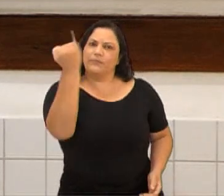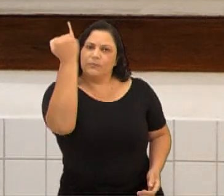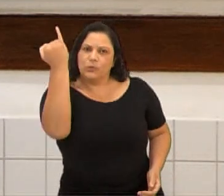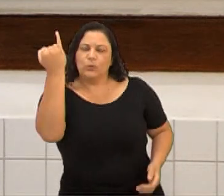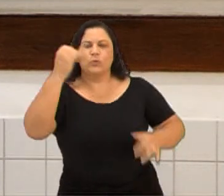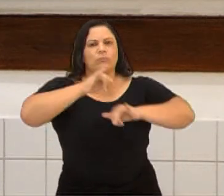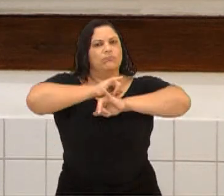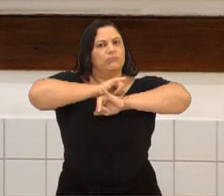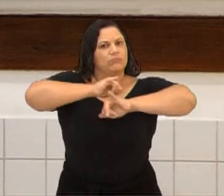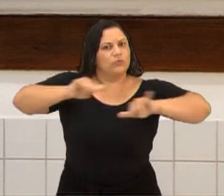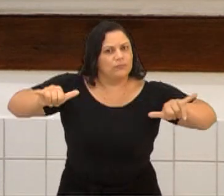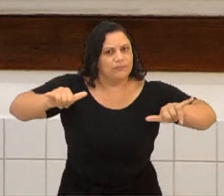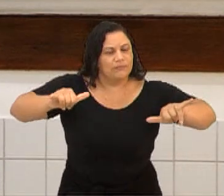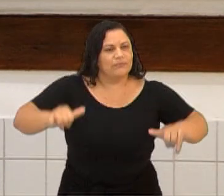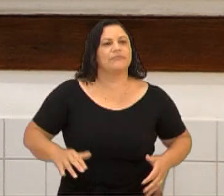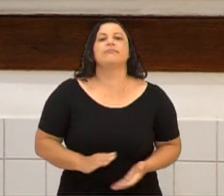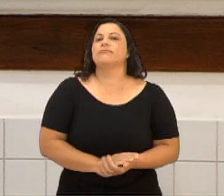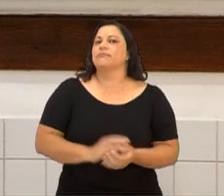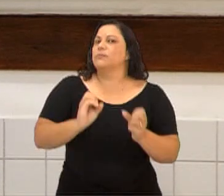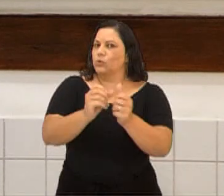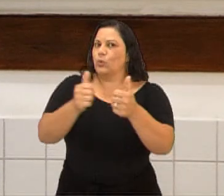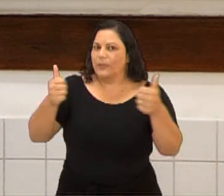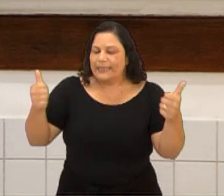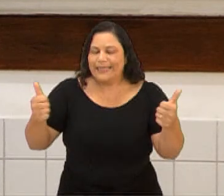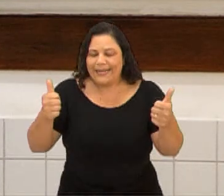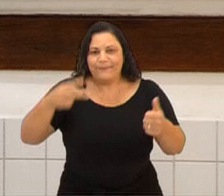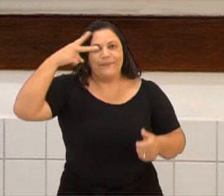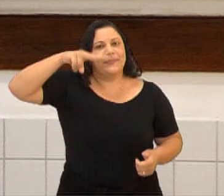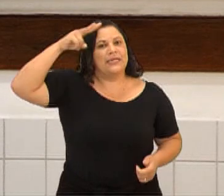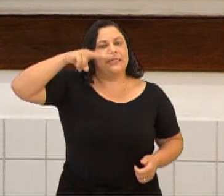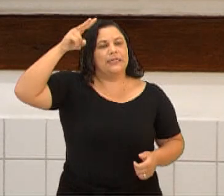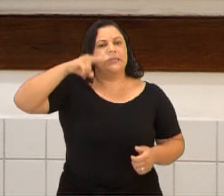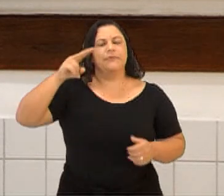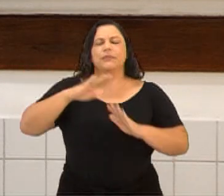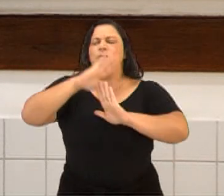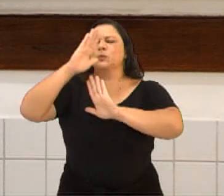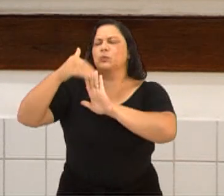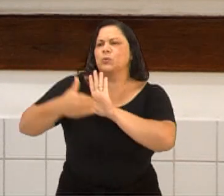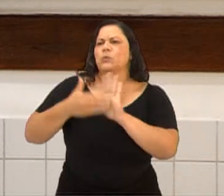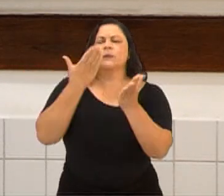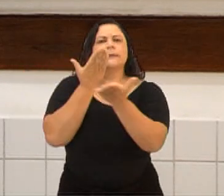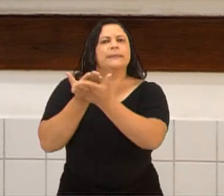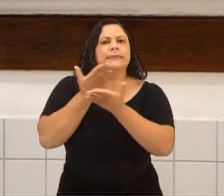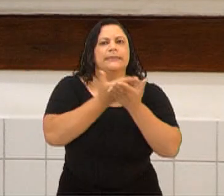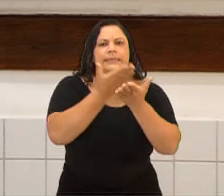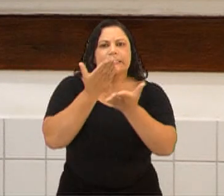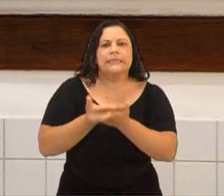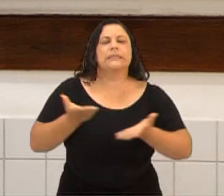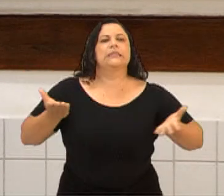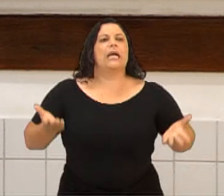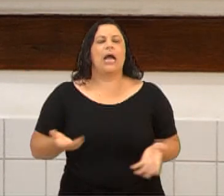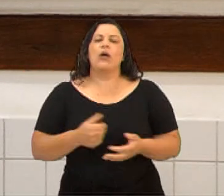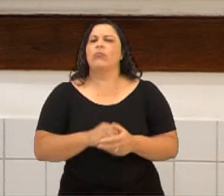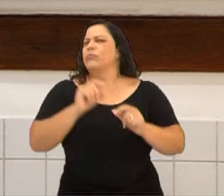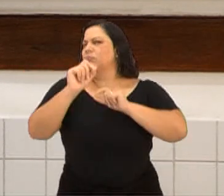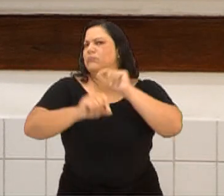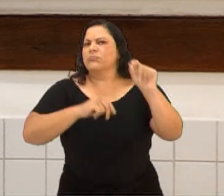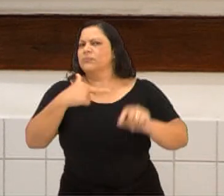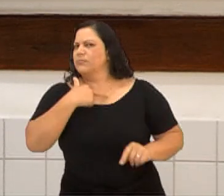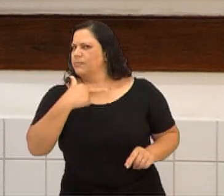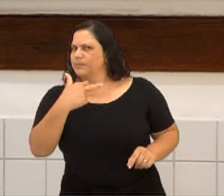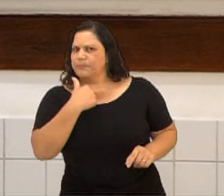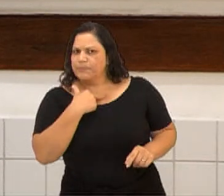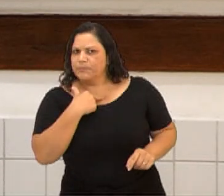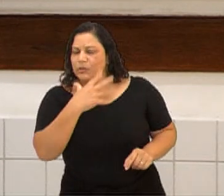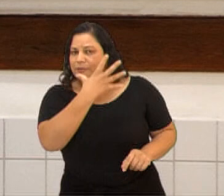nossos avisos, tá bom? Os lembretes de toda a aula, né? Então, o que vocês não podem esquecer?